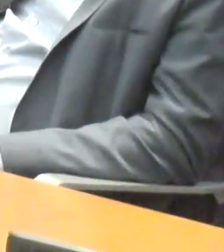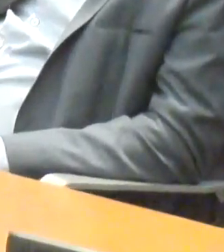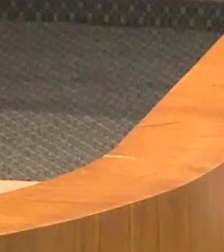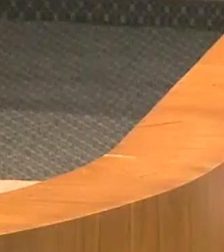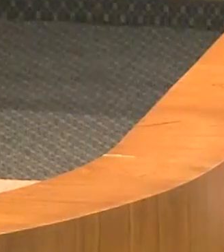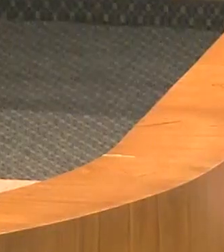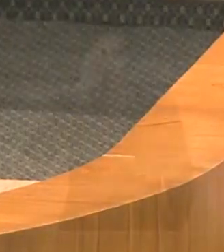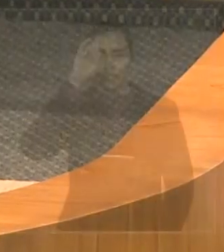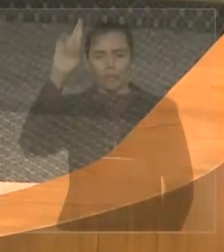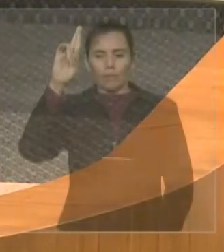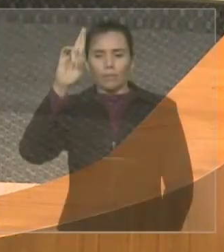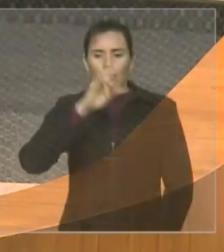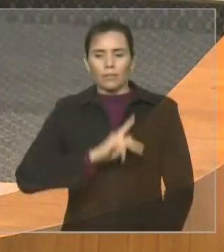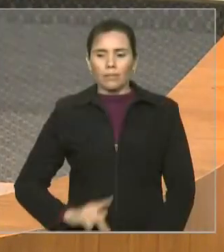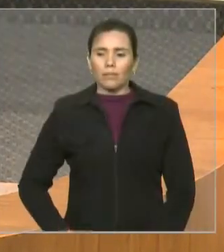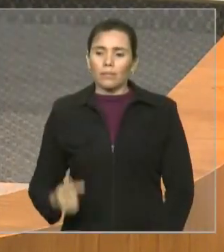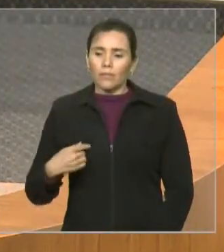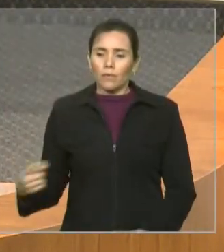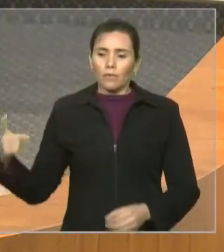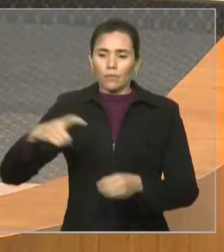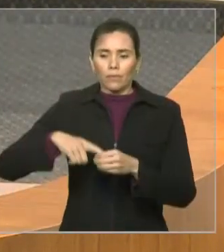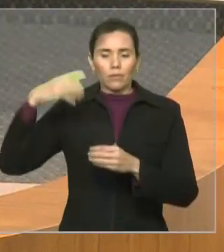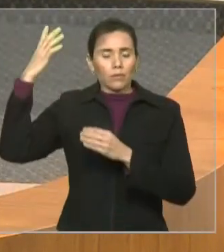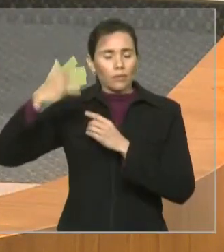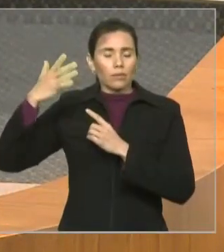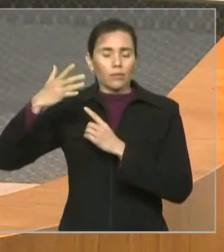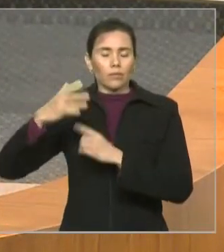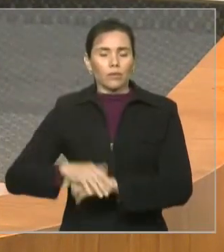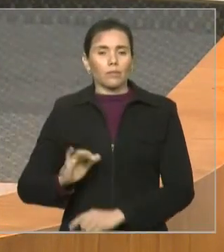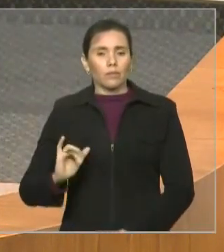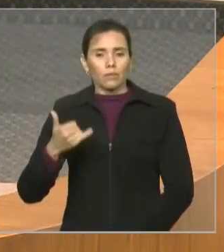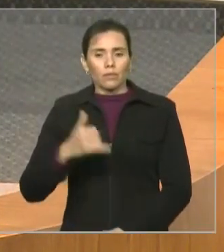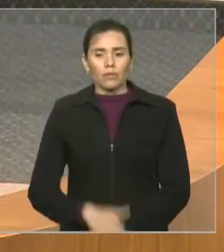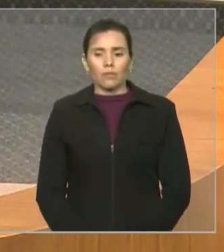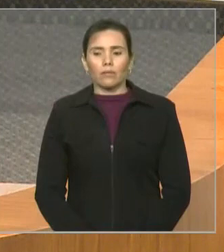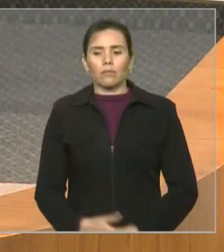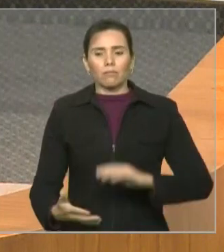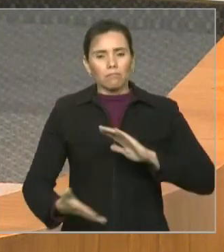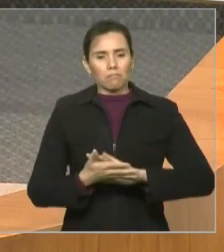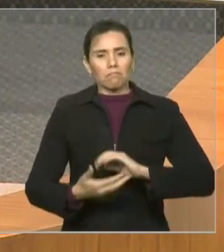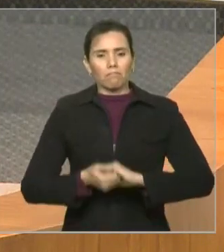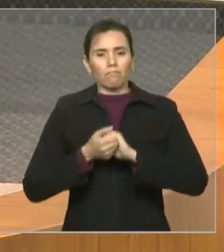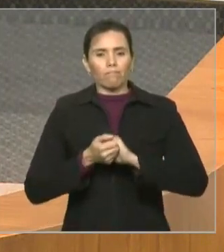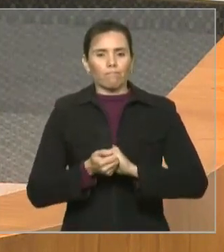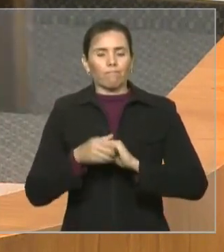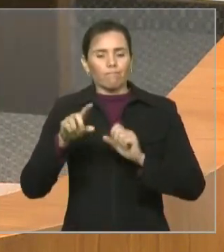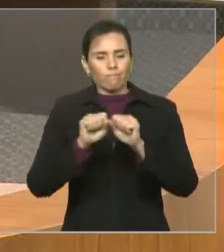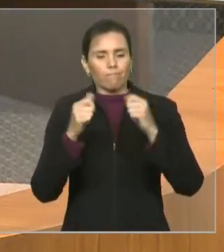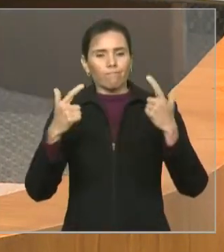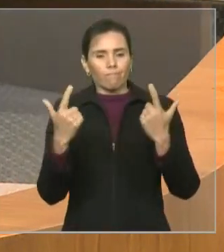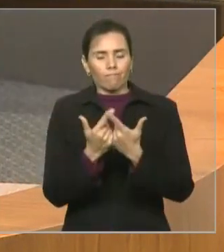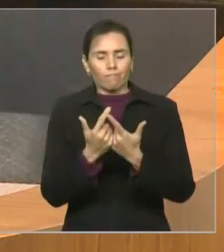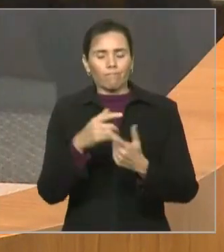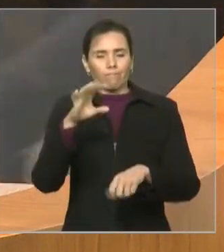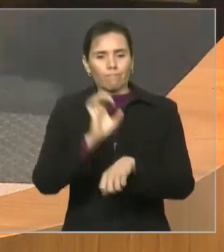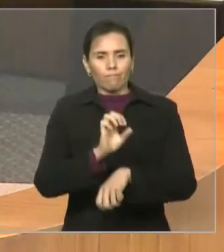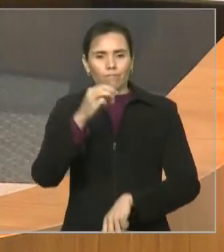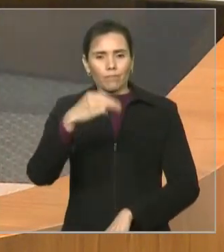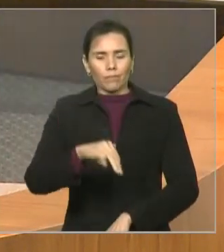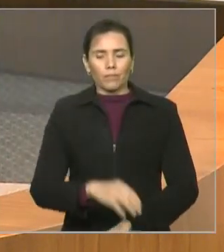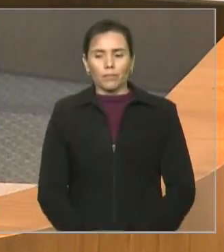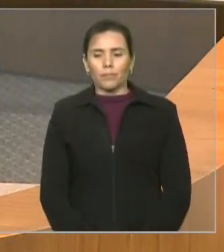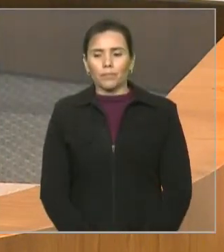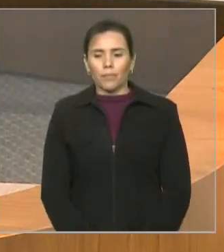Senhor presidente, volto à tribuna nessa oportunidade para parabenizar a essa casa, parabenizar a Assembleia Legislativa do Estado do Maranhão